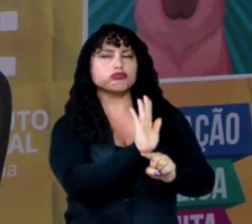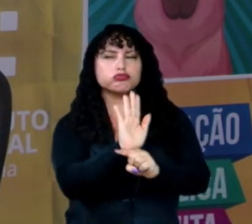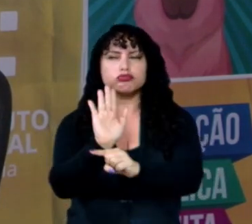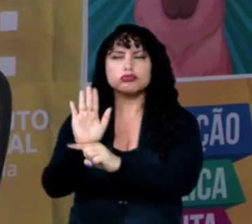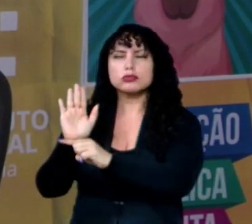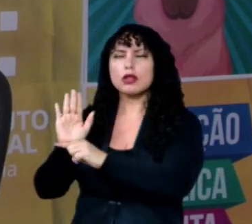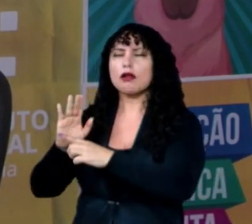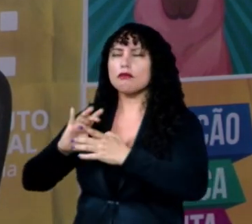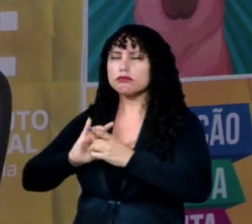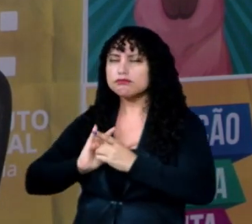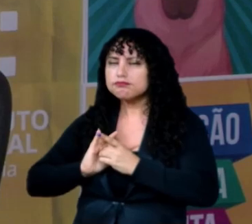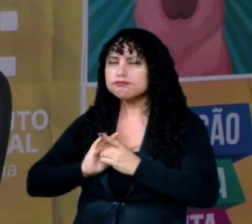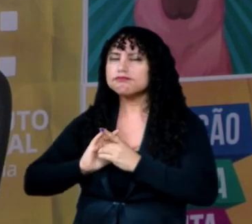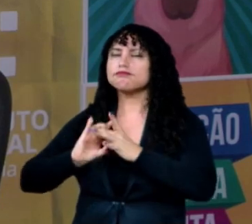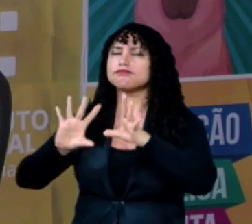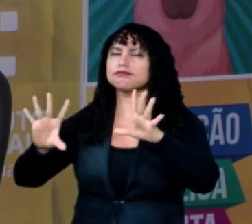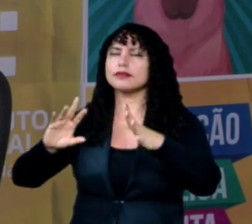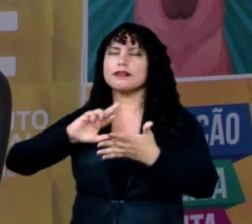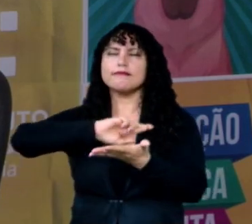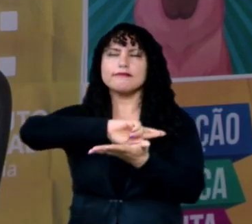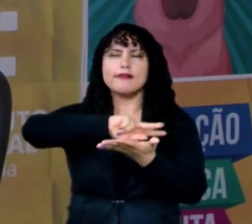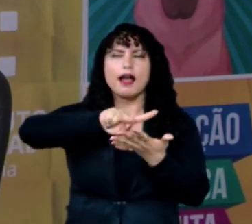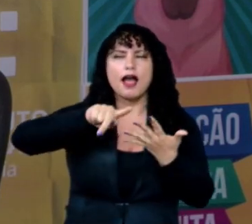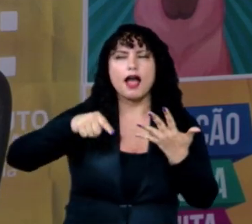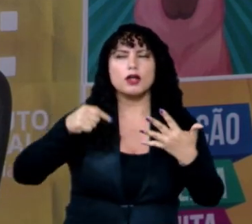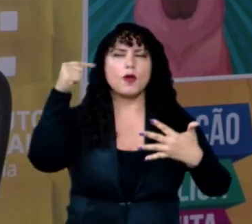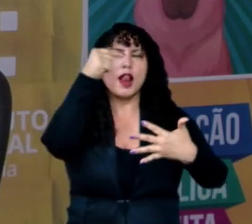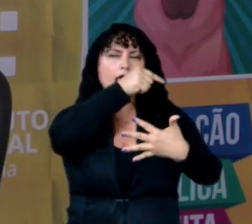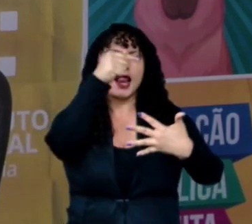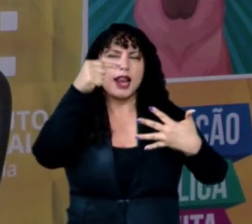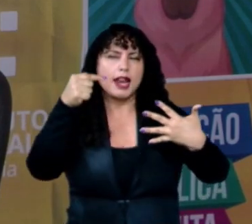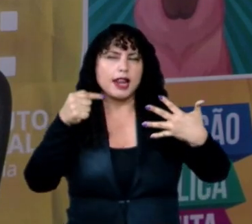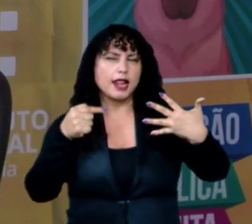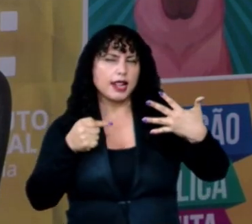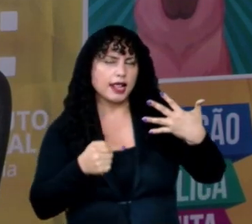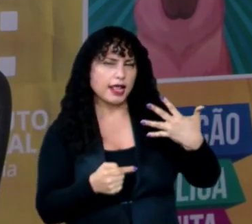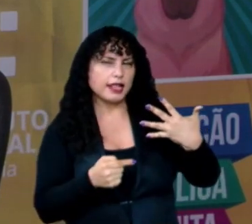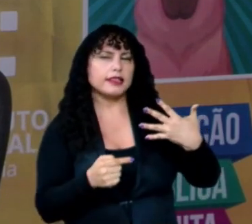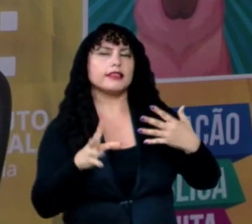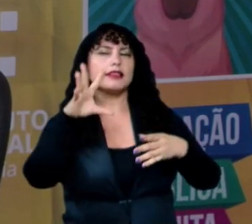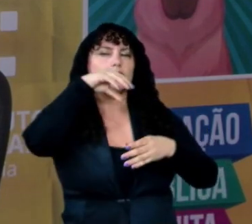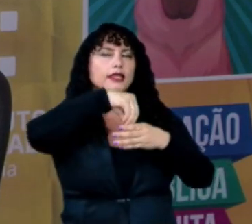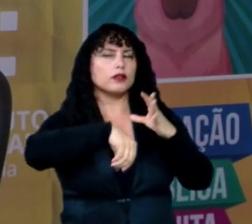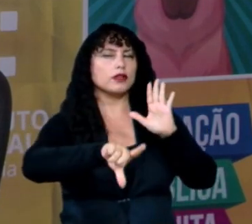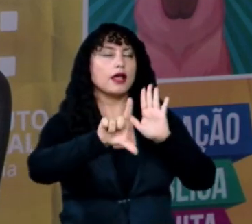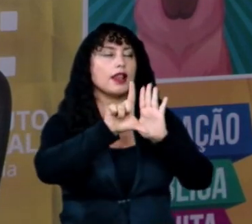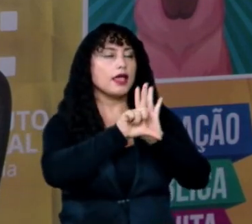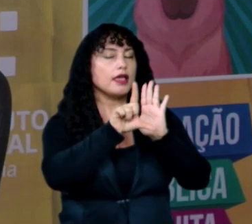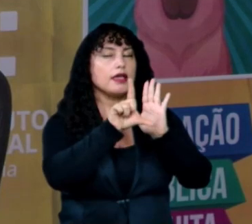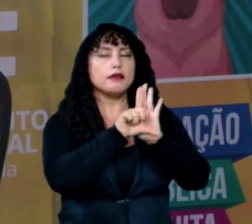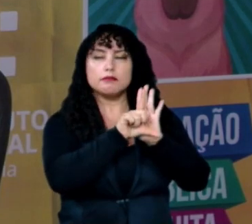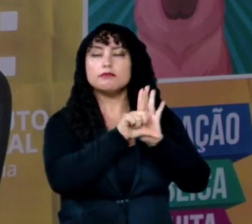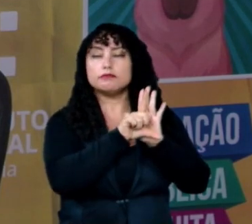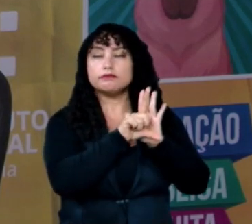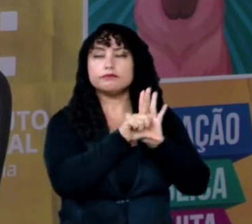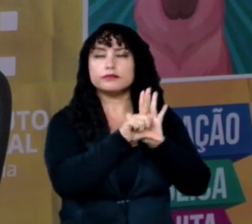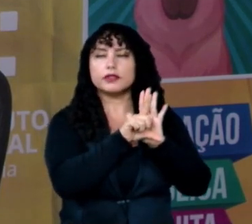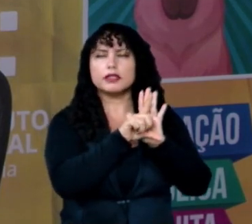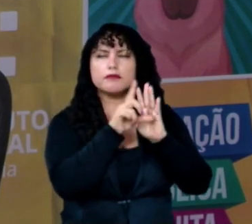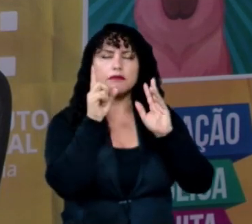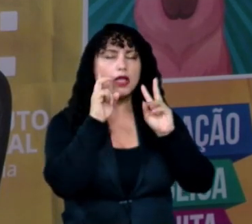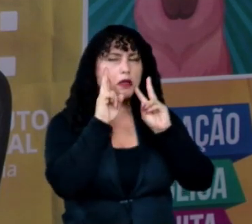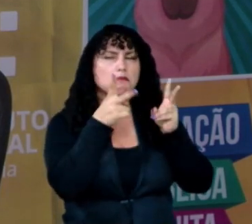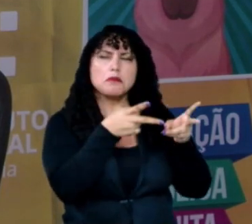né? Então, ela tem vários elementos, né, na lei que vem com esse